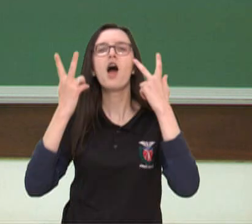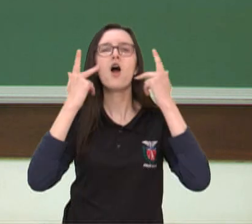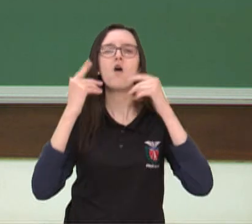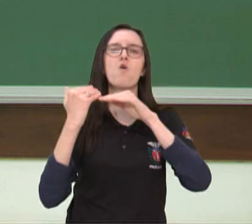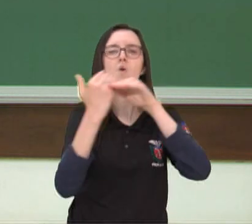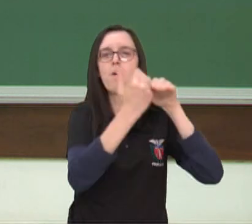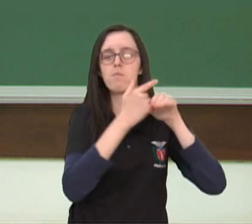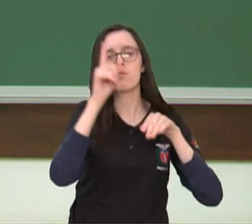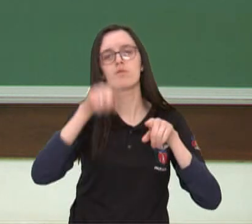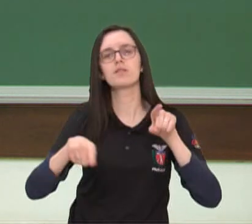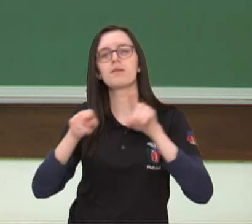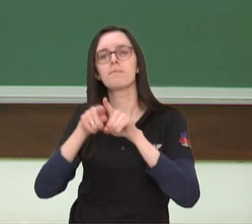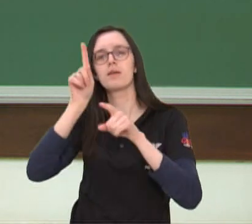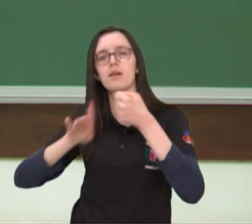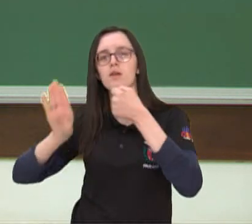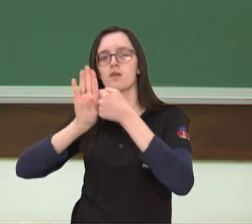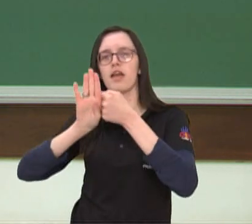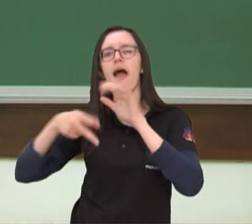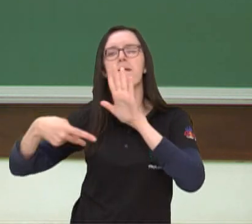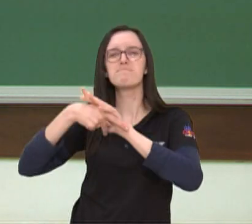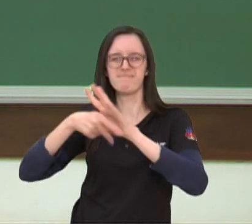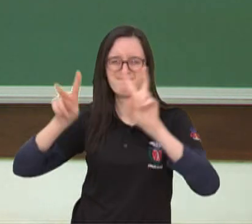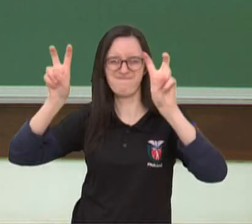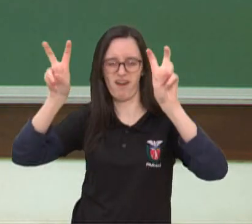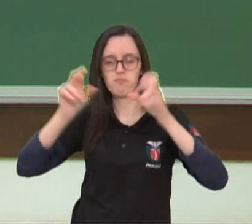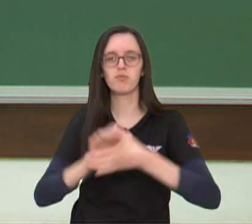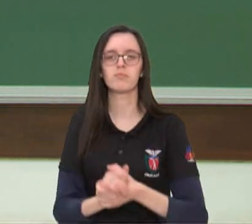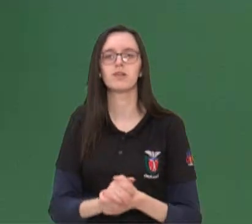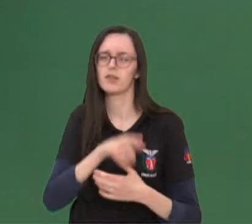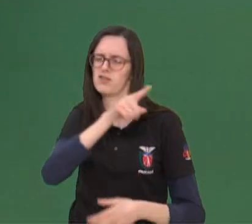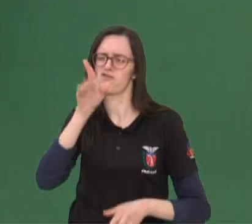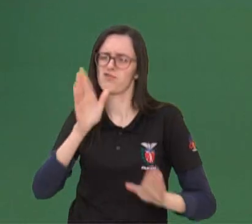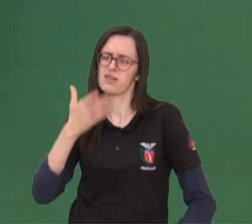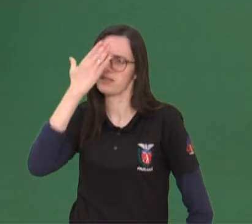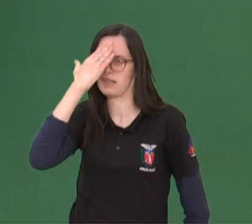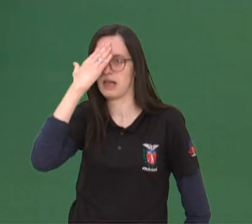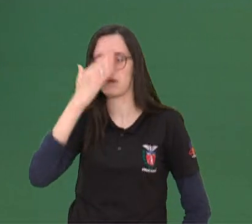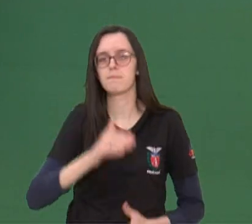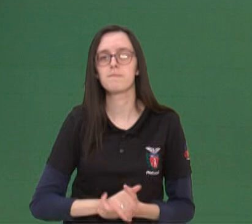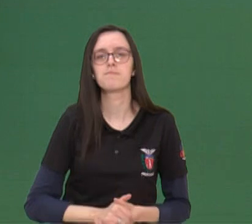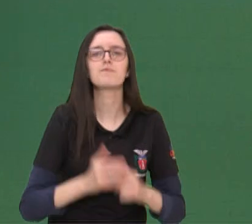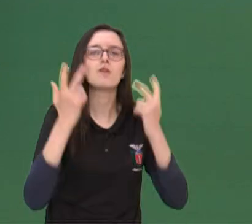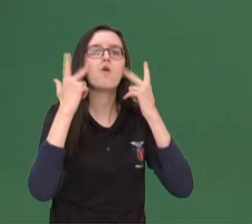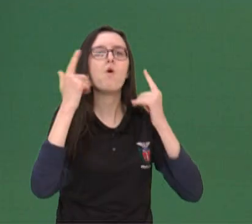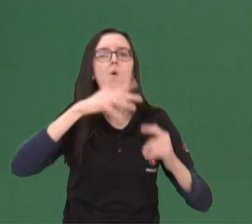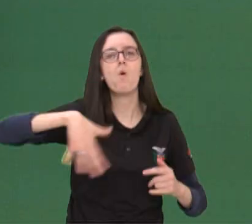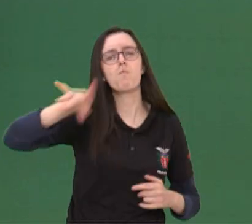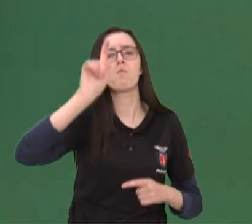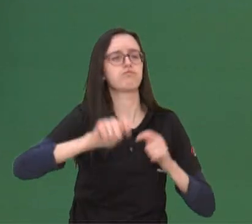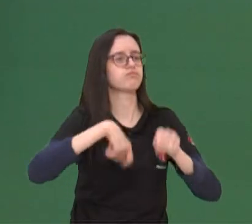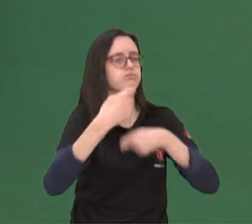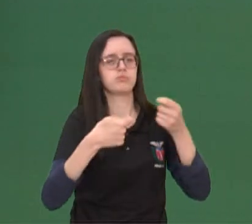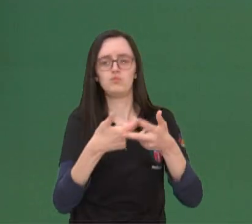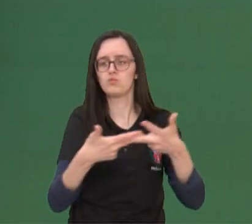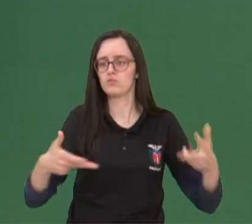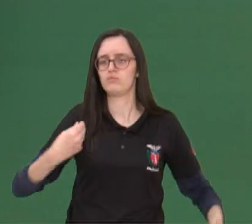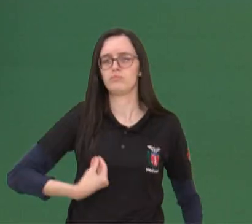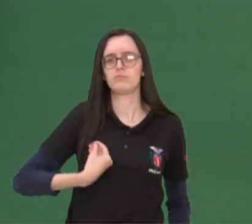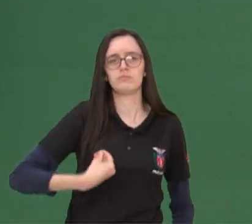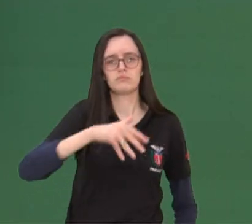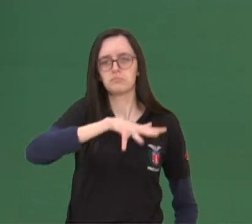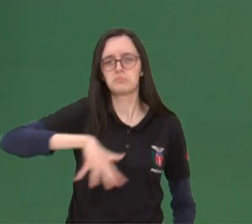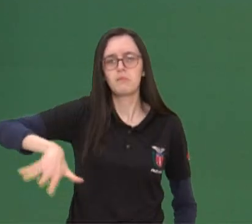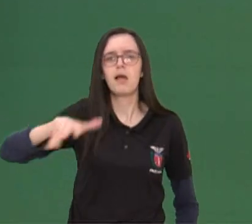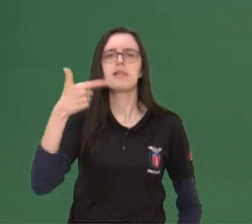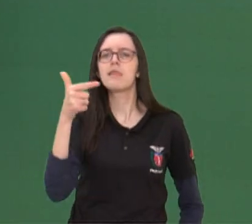o substantivo próprio. Vocês já ouviram falar deles. O comum nomeiam seres e outros elementos